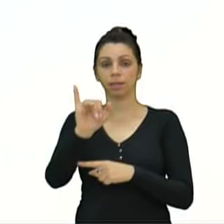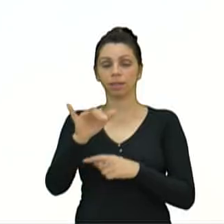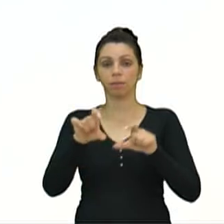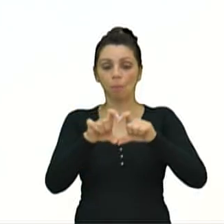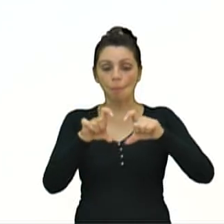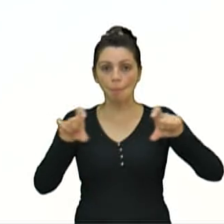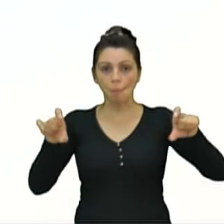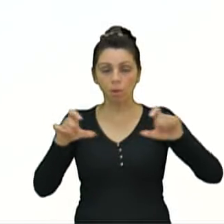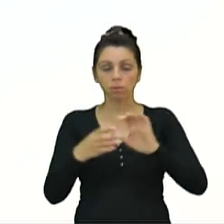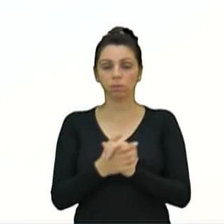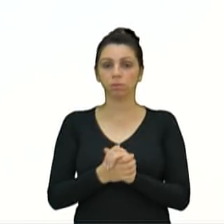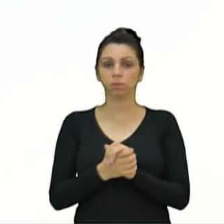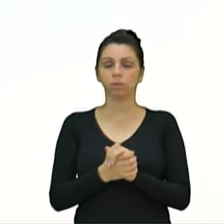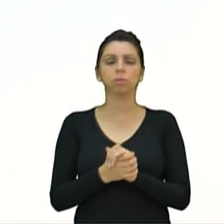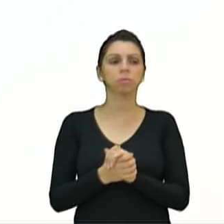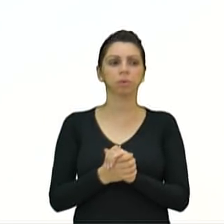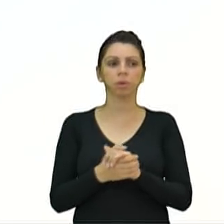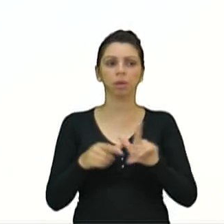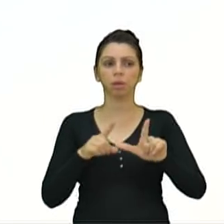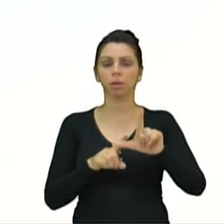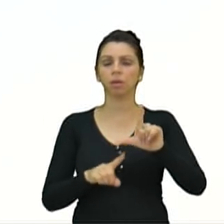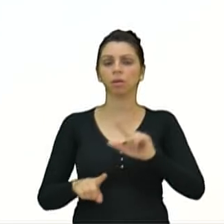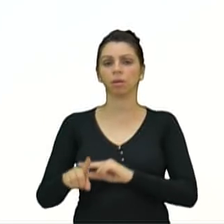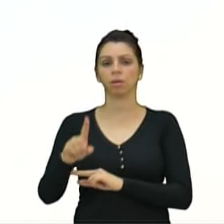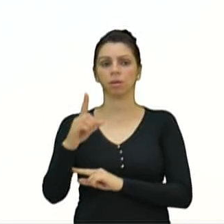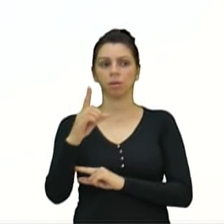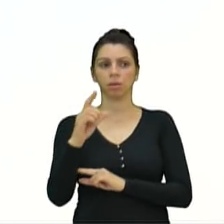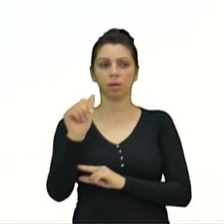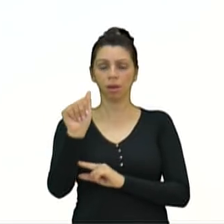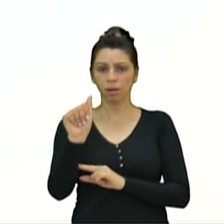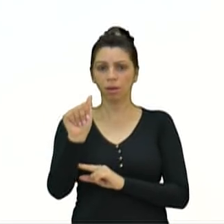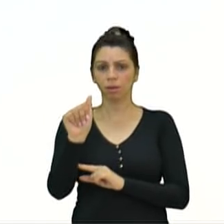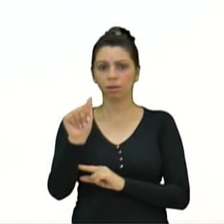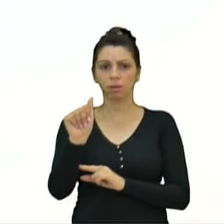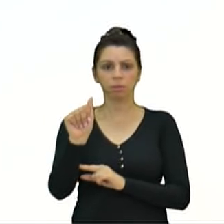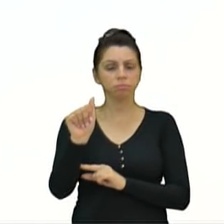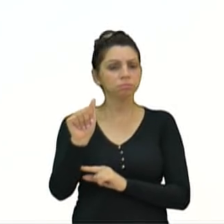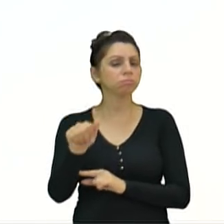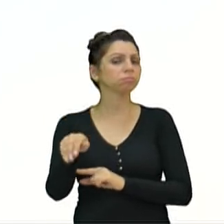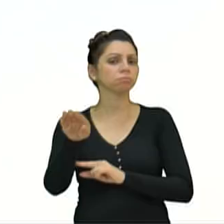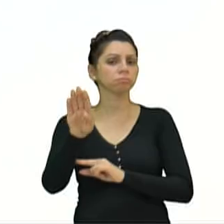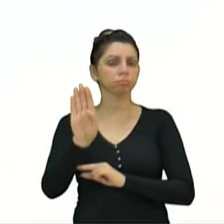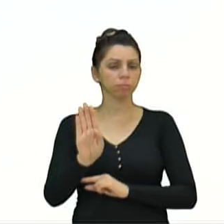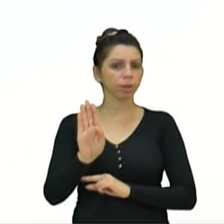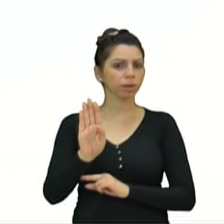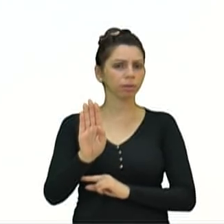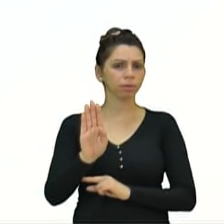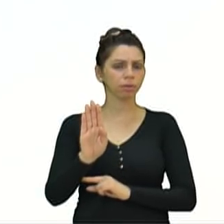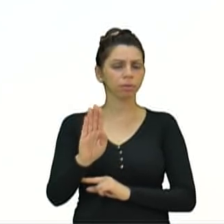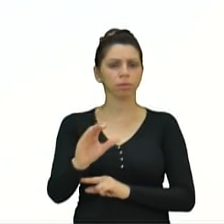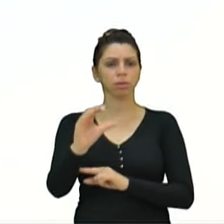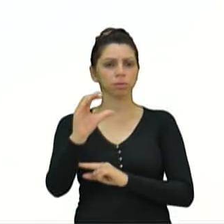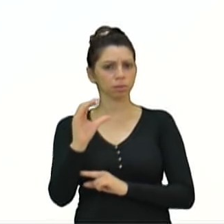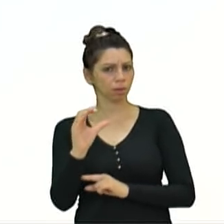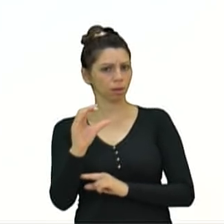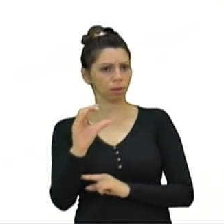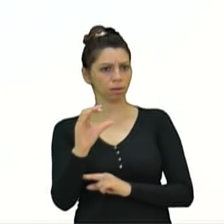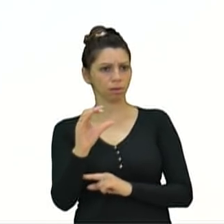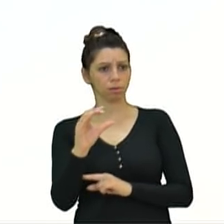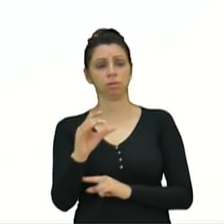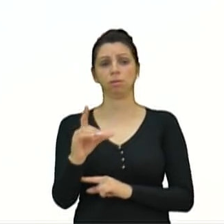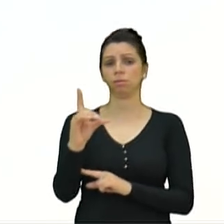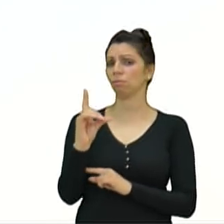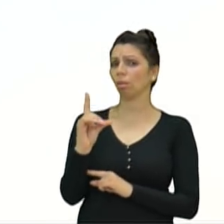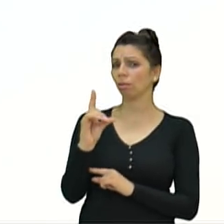A, diástole, na opção B, sístole, na opção C, sinapse ou na opção